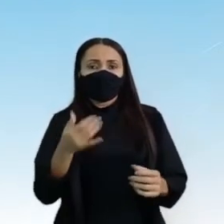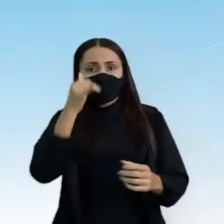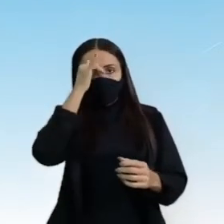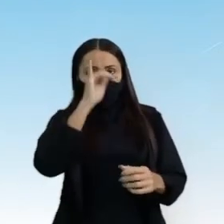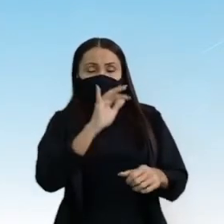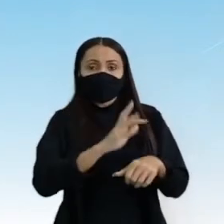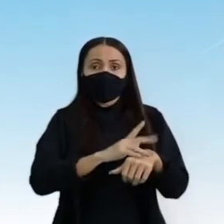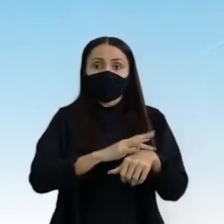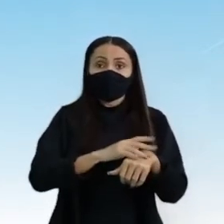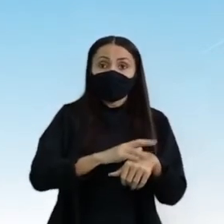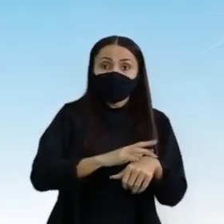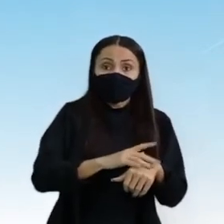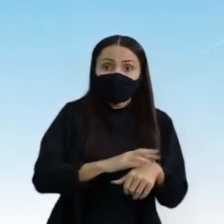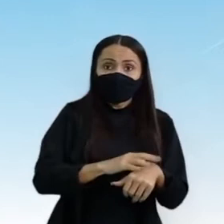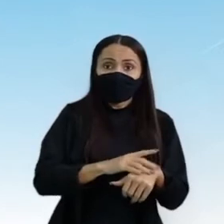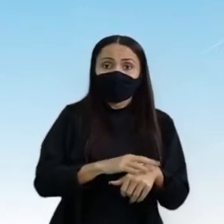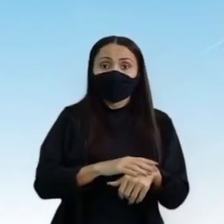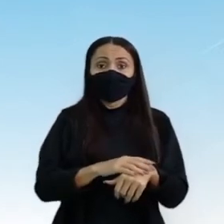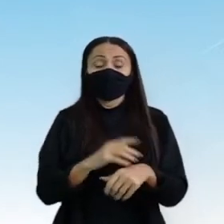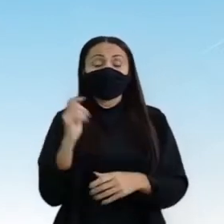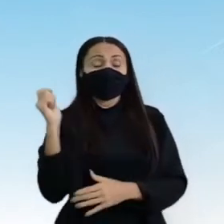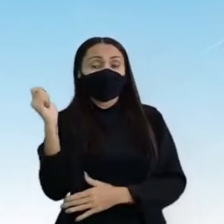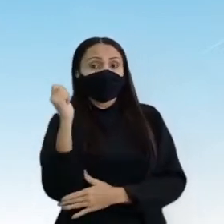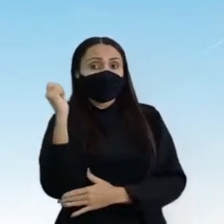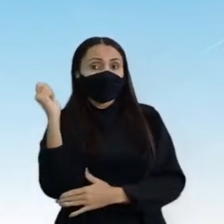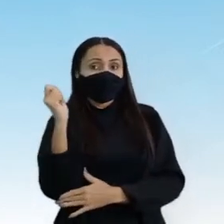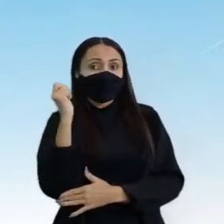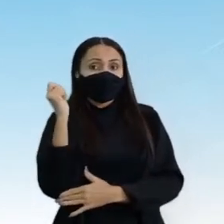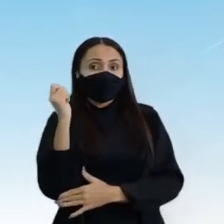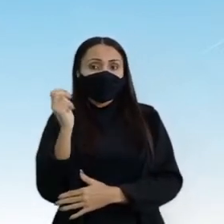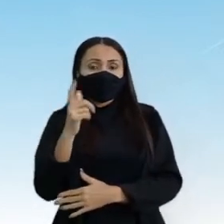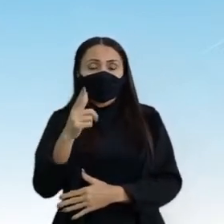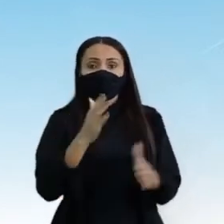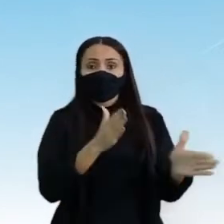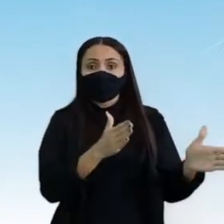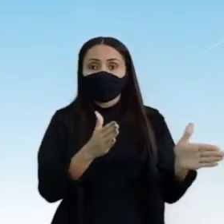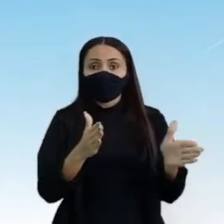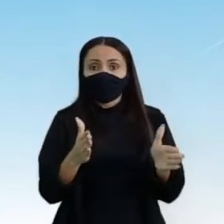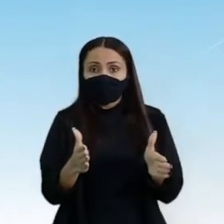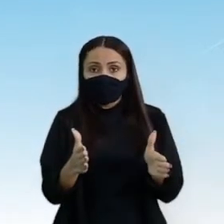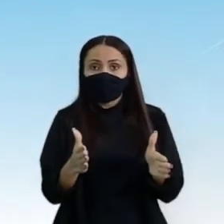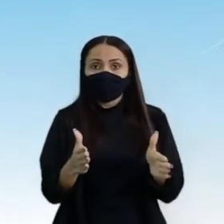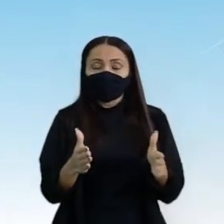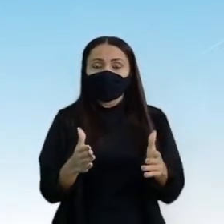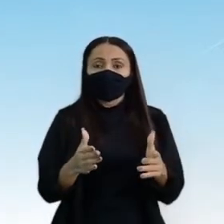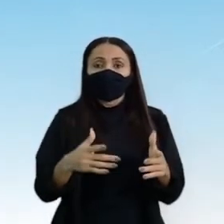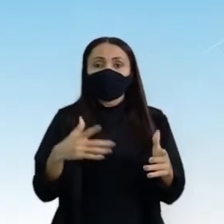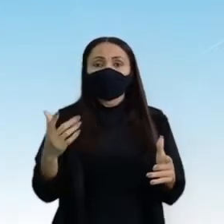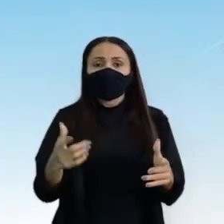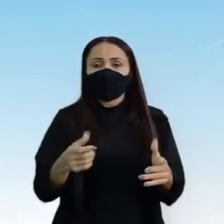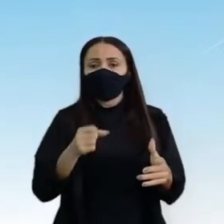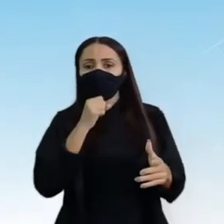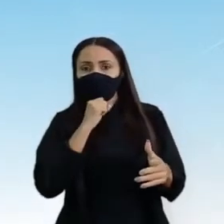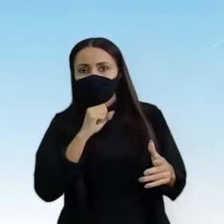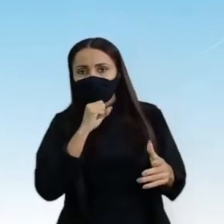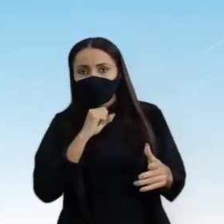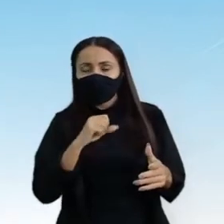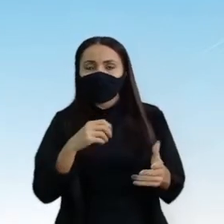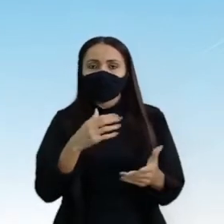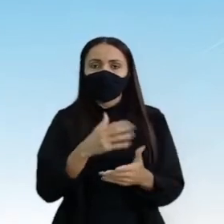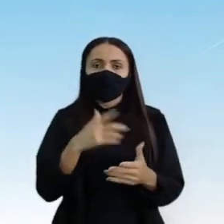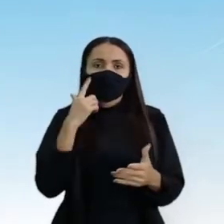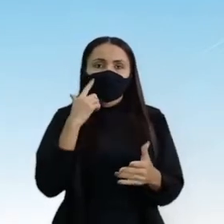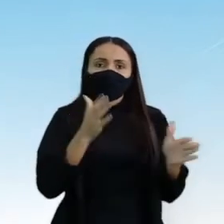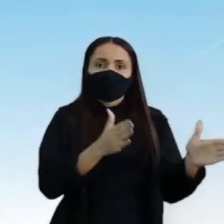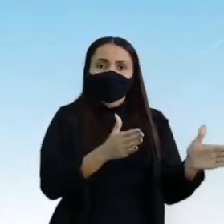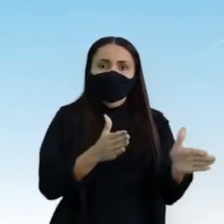doenças metabólicas, doenças graves, na sua fase aí, na terceira, na fase da, né, da velhice, nessa